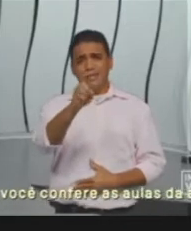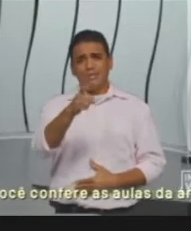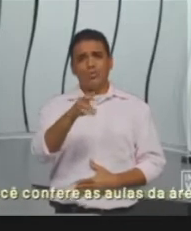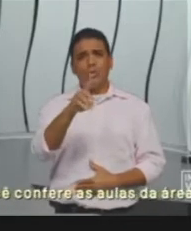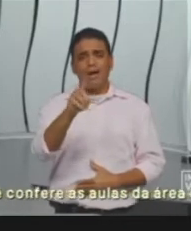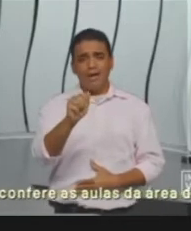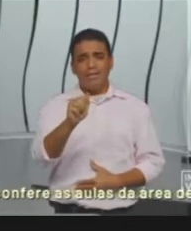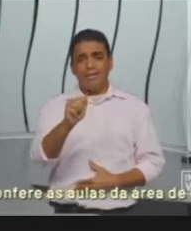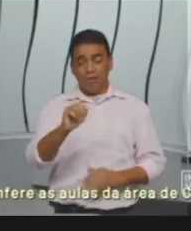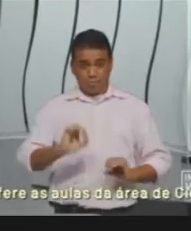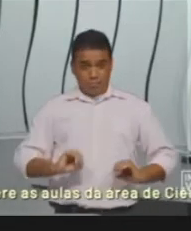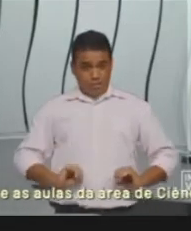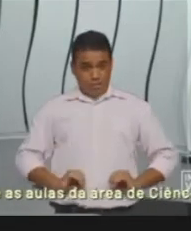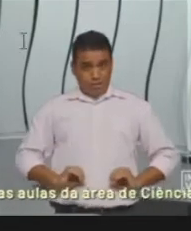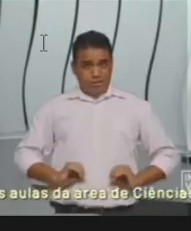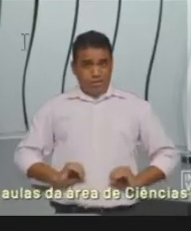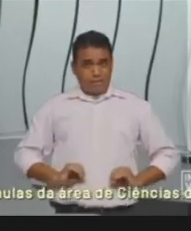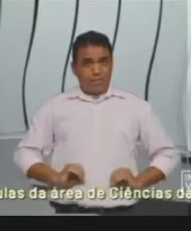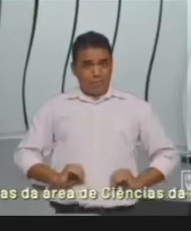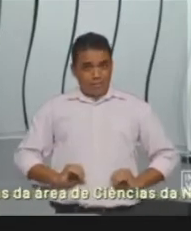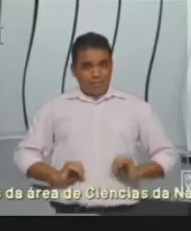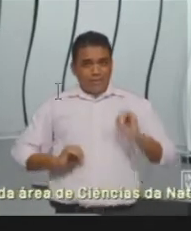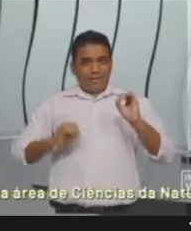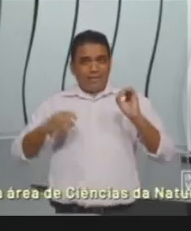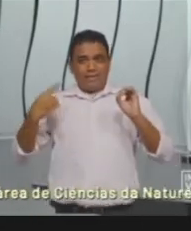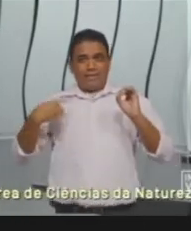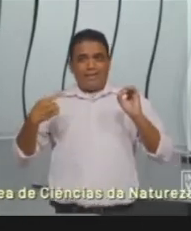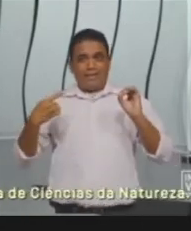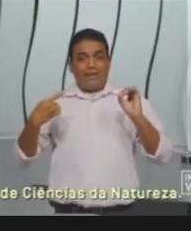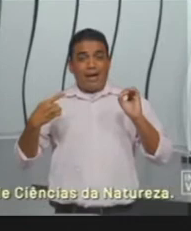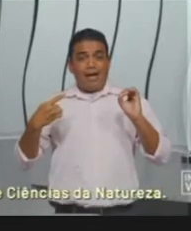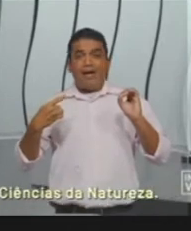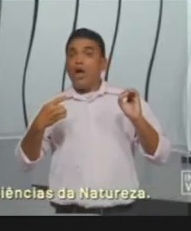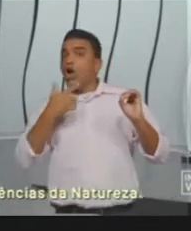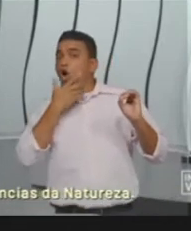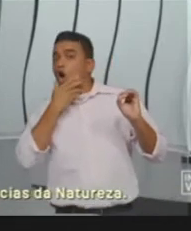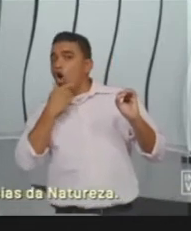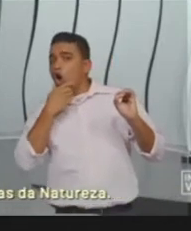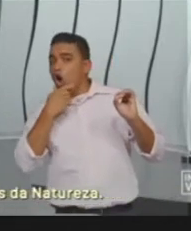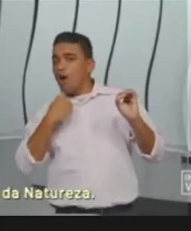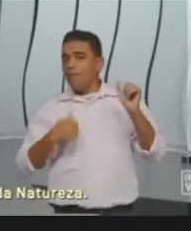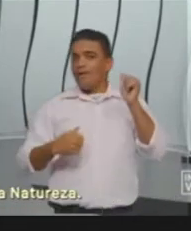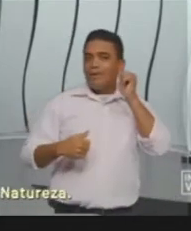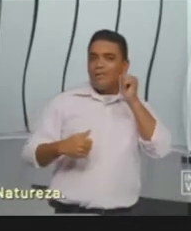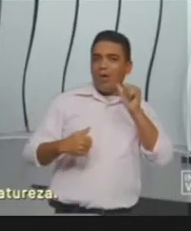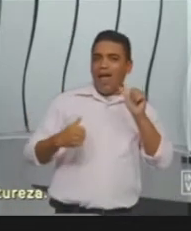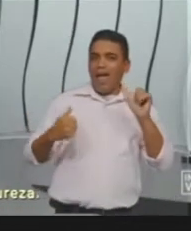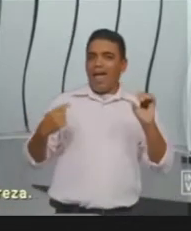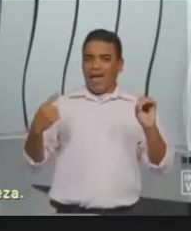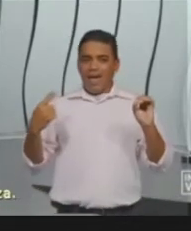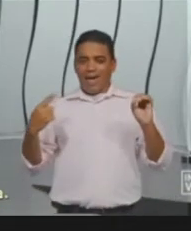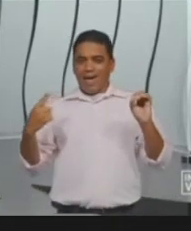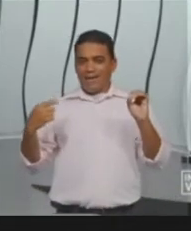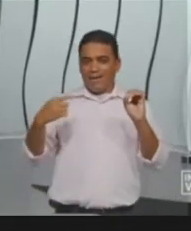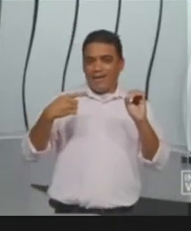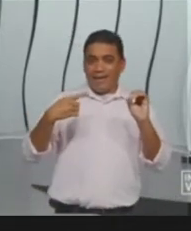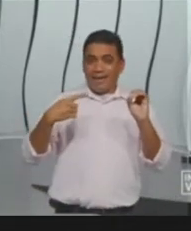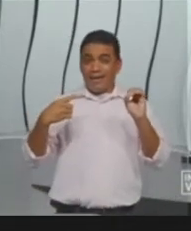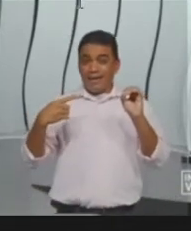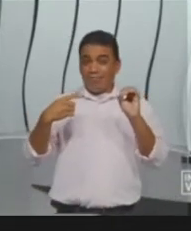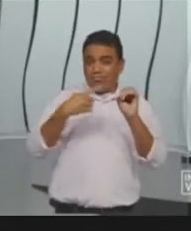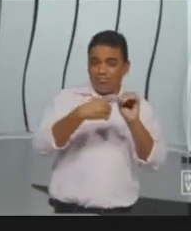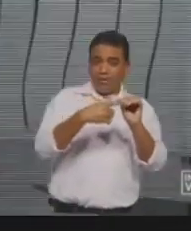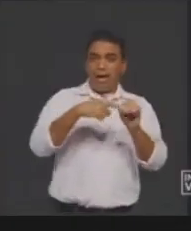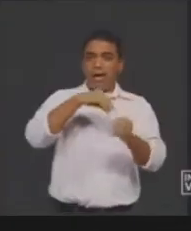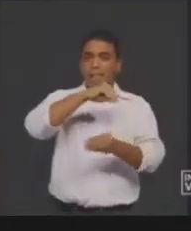Gametas masculinos com gametas femininos, por assim dizer. E essa mistura de material genético do gameta masculino